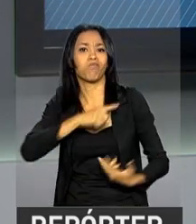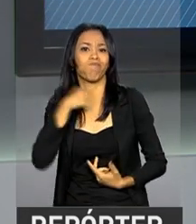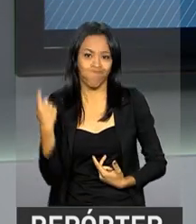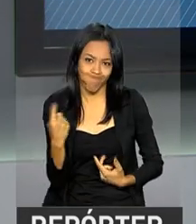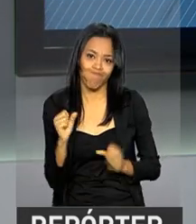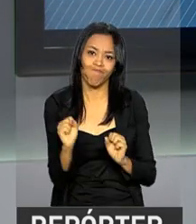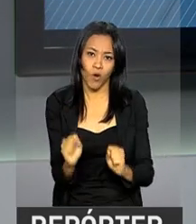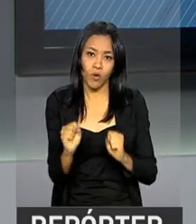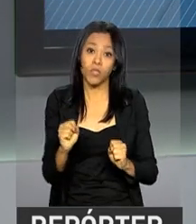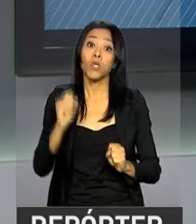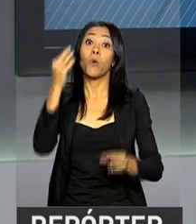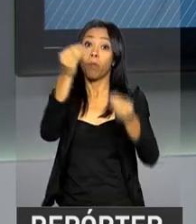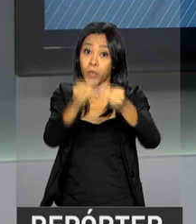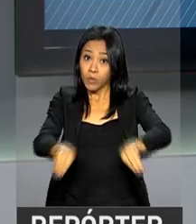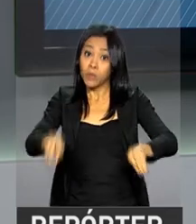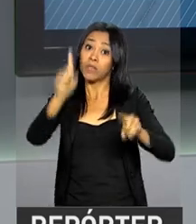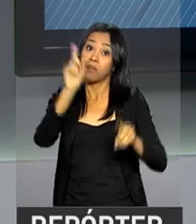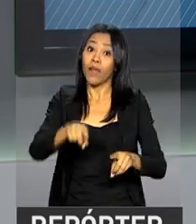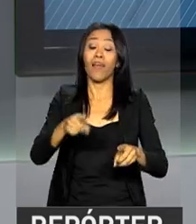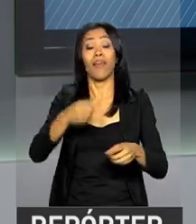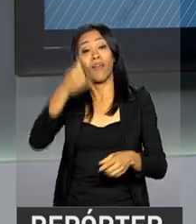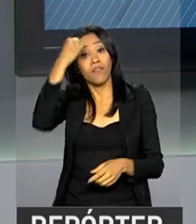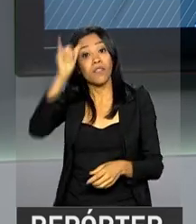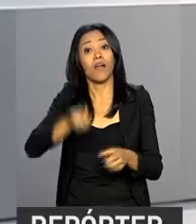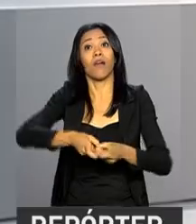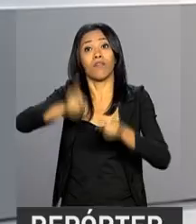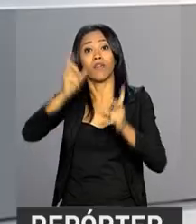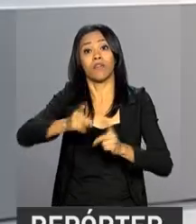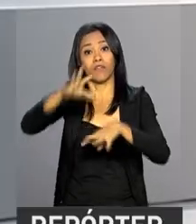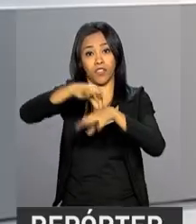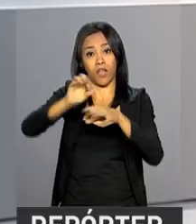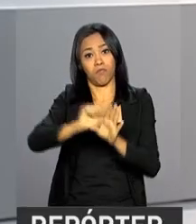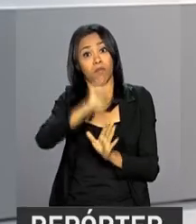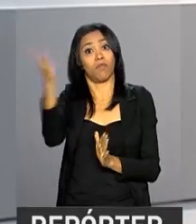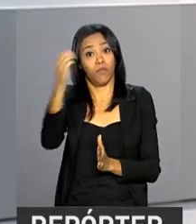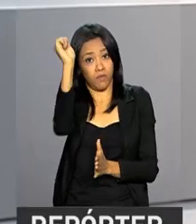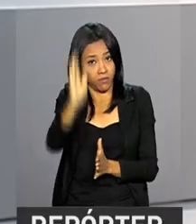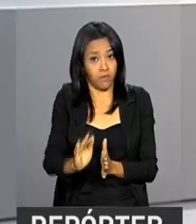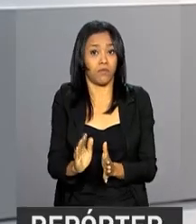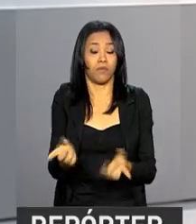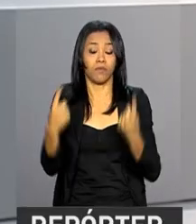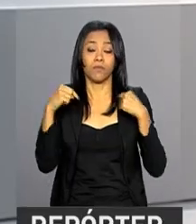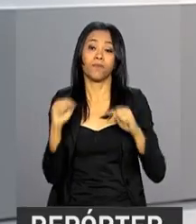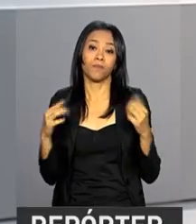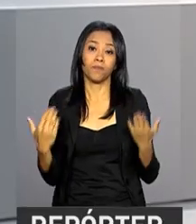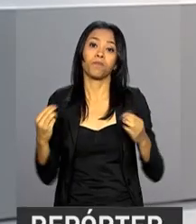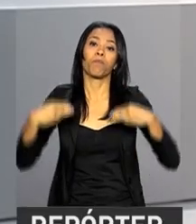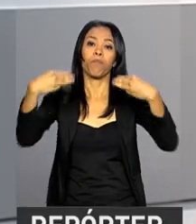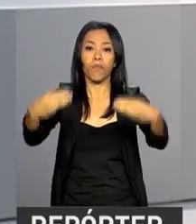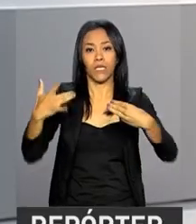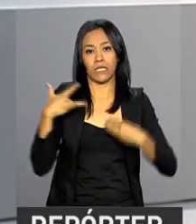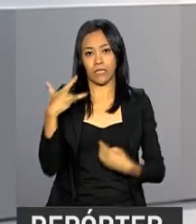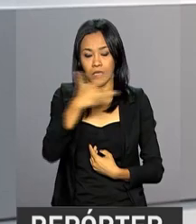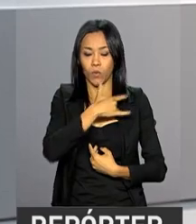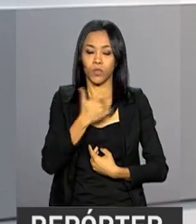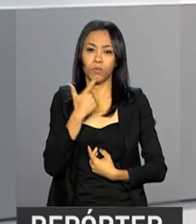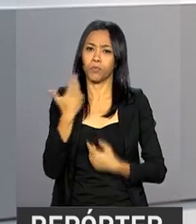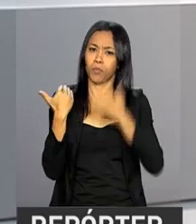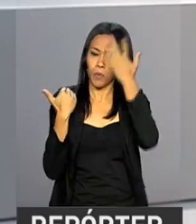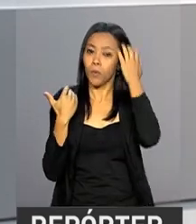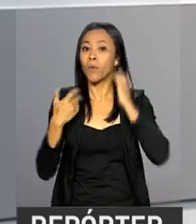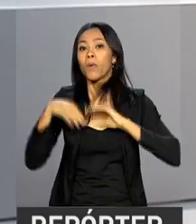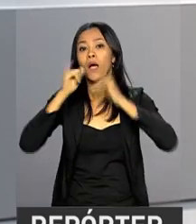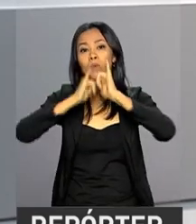outro prejuízo são as restrições à exportação de carne o ministro da saúde ricardo barros anunciou agora há pouco